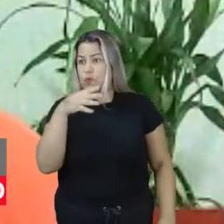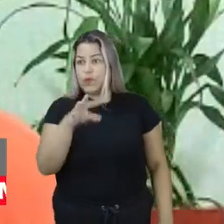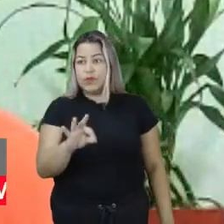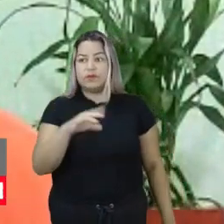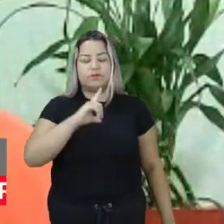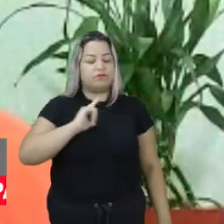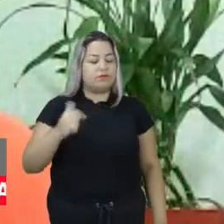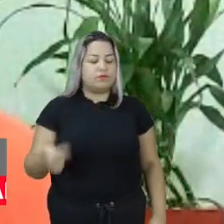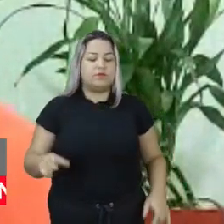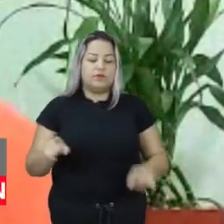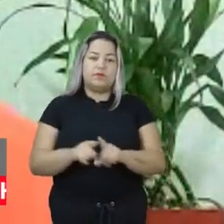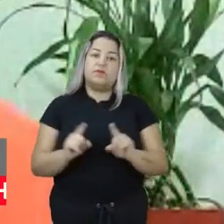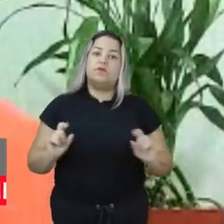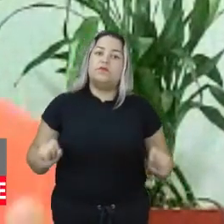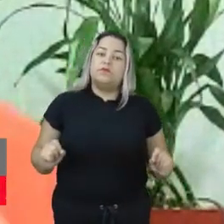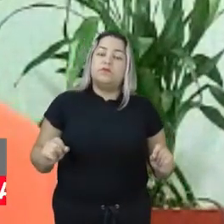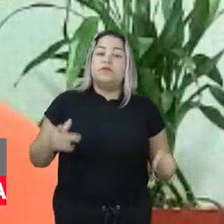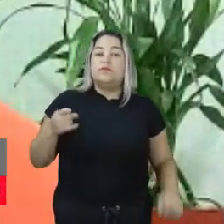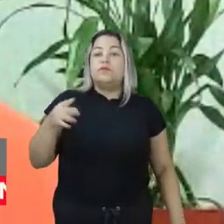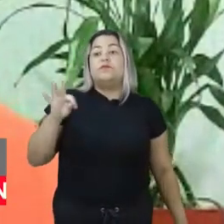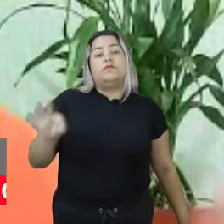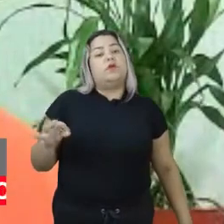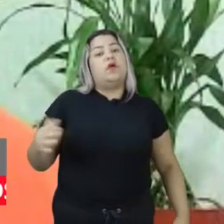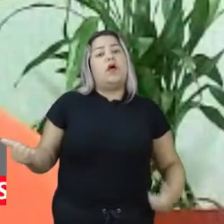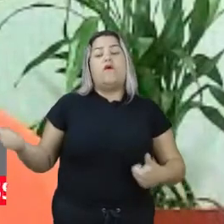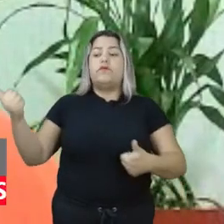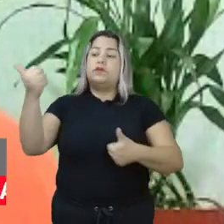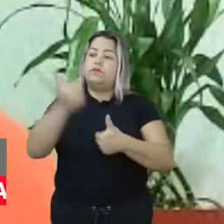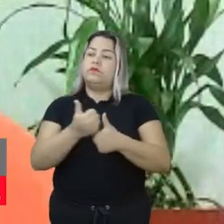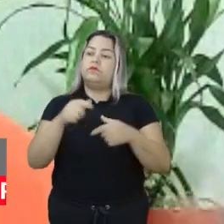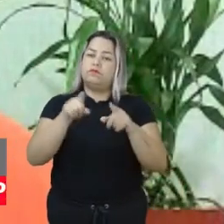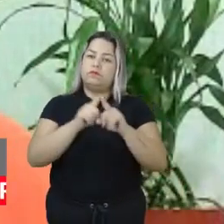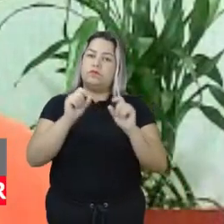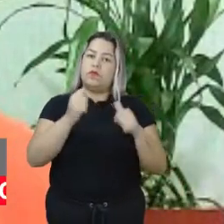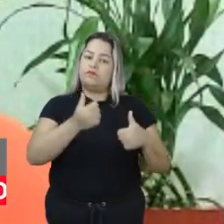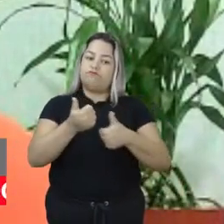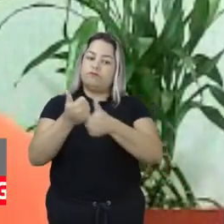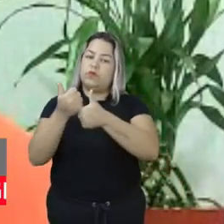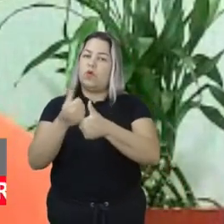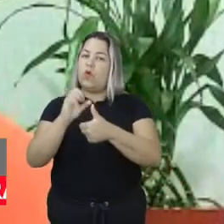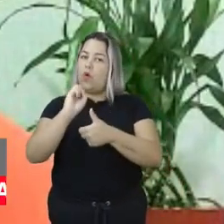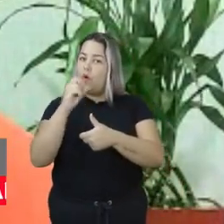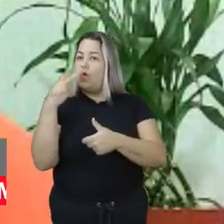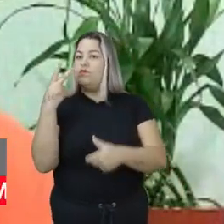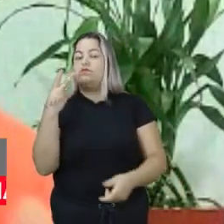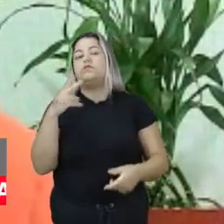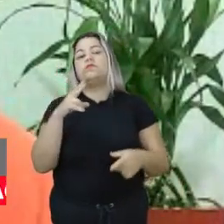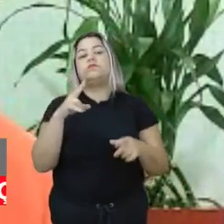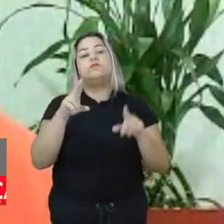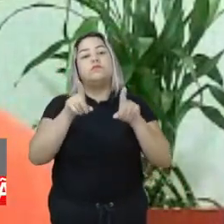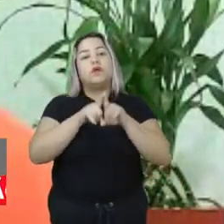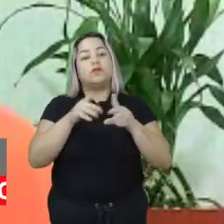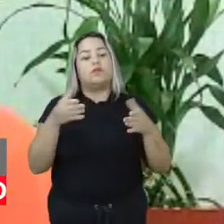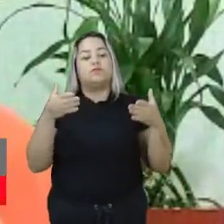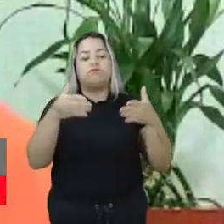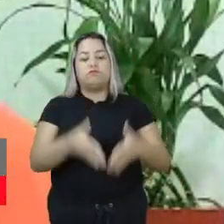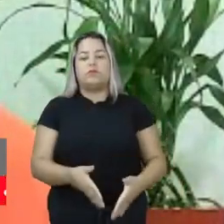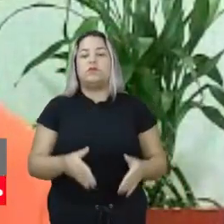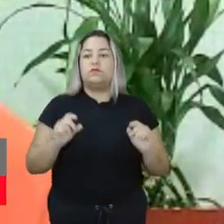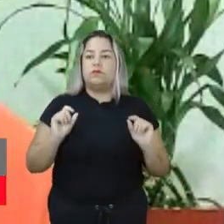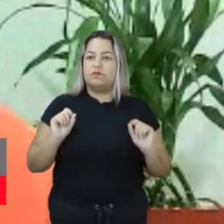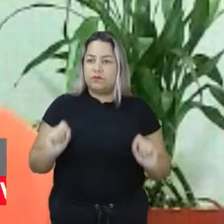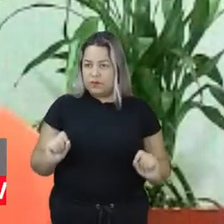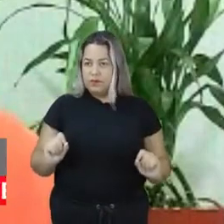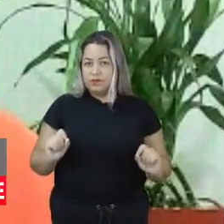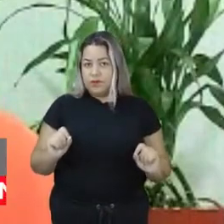como candidato a prefeito, ou o PT vai estar vice de um desses partidos que eu coloquei para você, ou o PT vai estar participando de uma frente. A nossa ideia